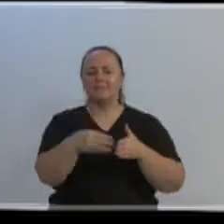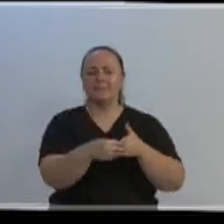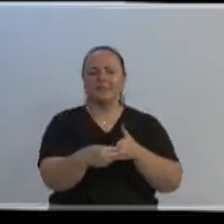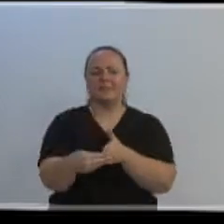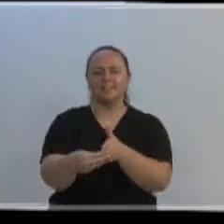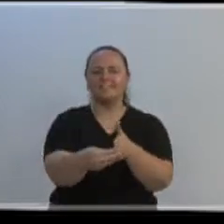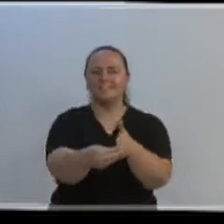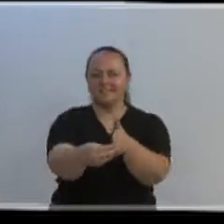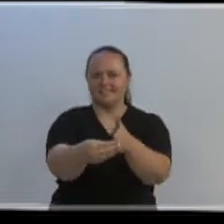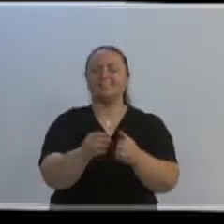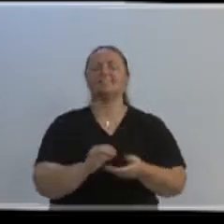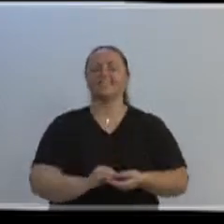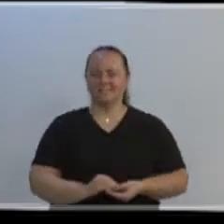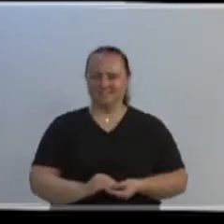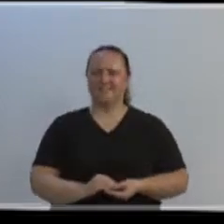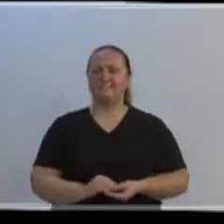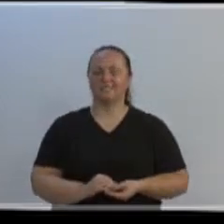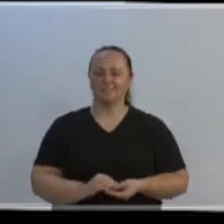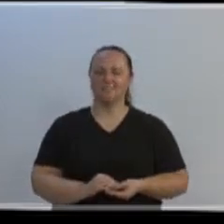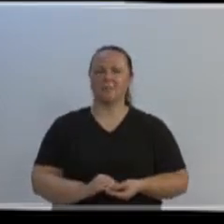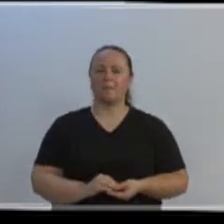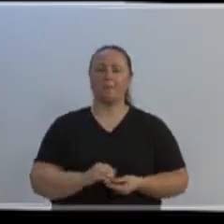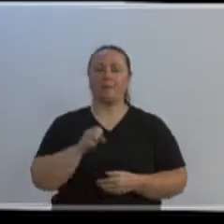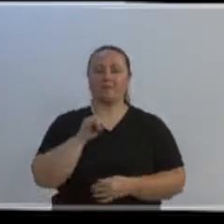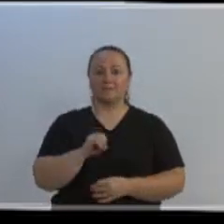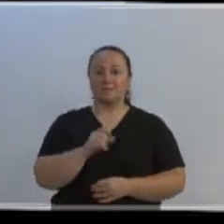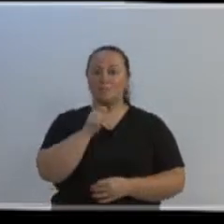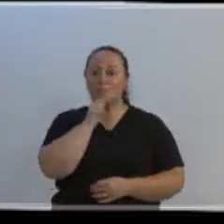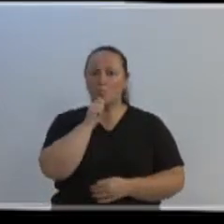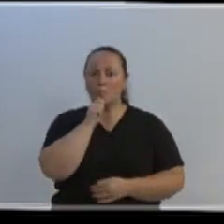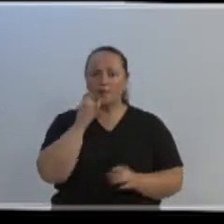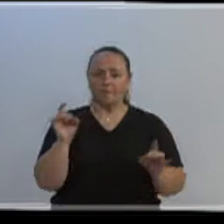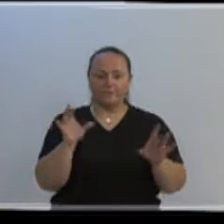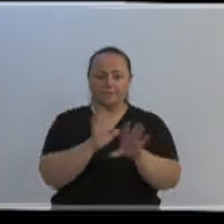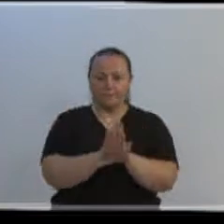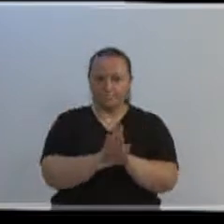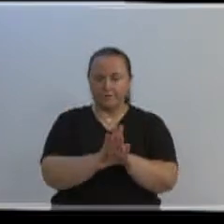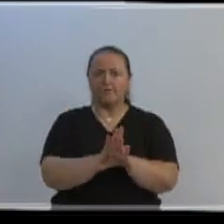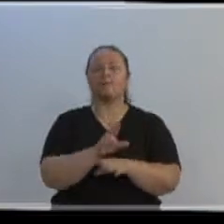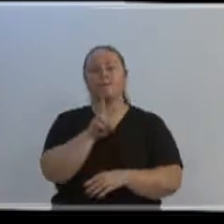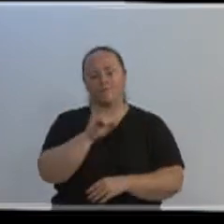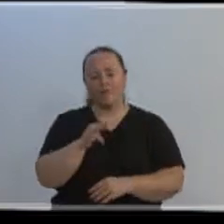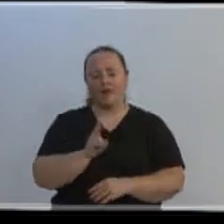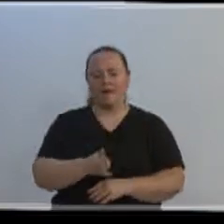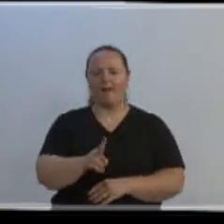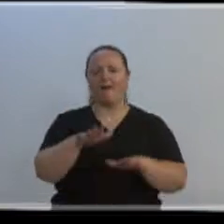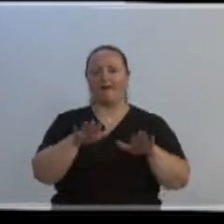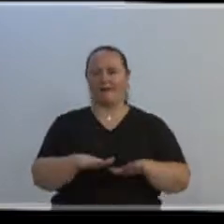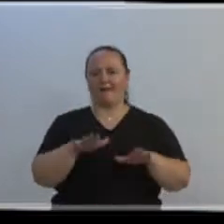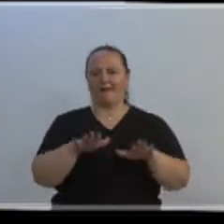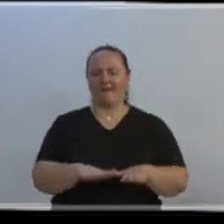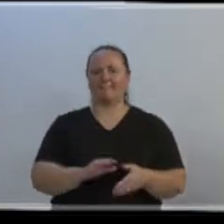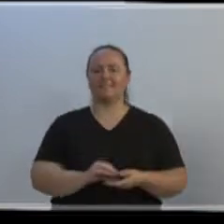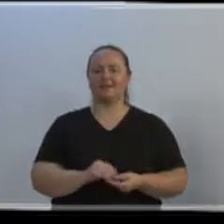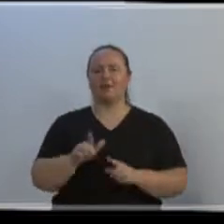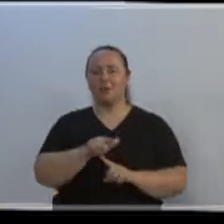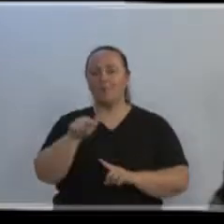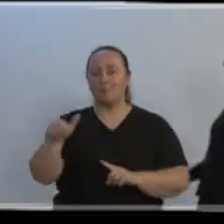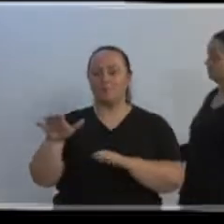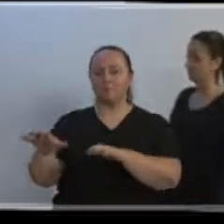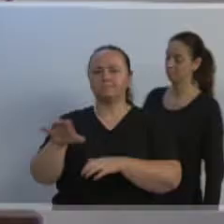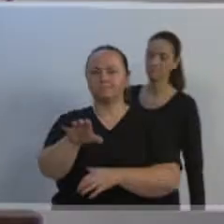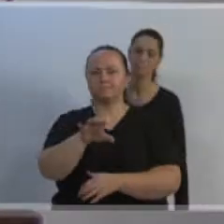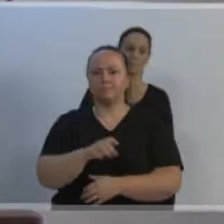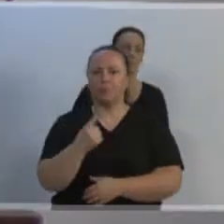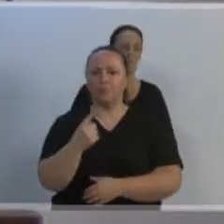estes permaneceram no local mesmo após o término da oktoberfest os demais foram instalados nas entradas setor 1 2